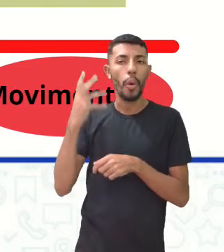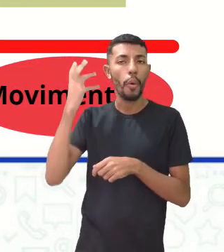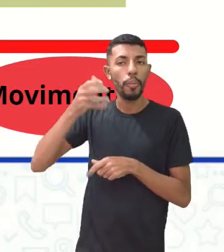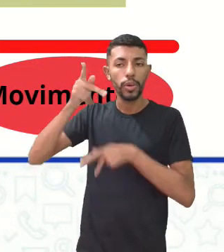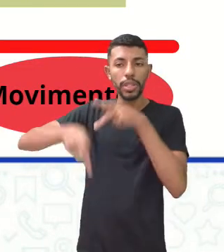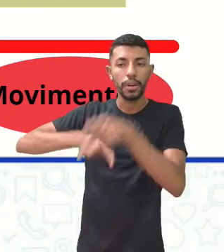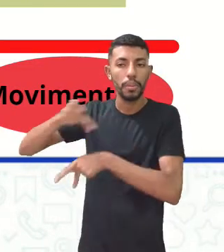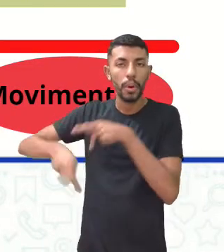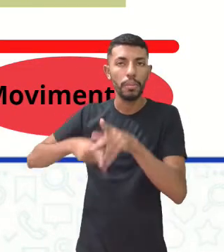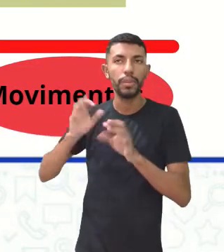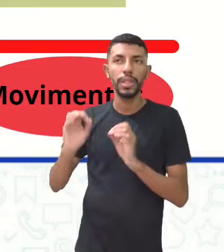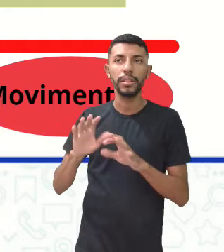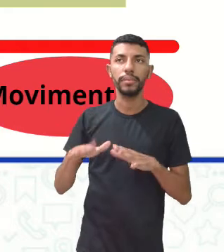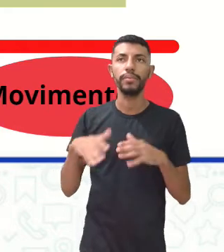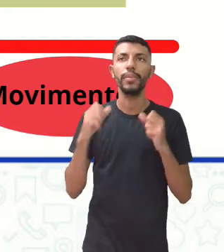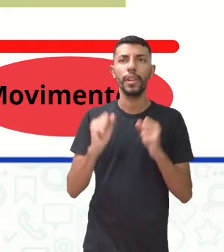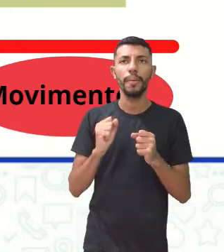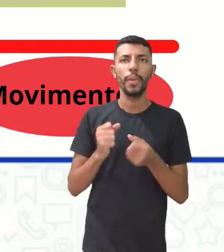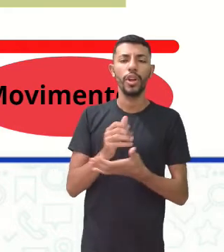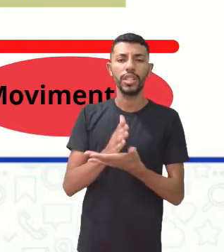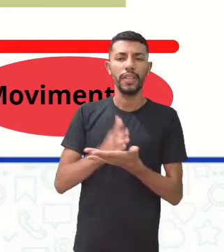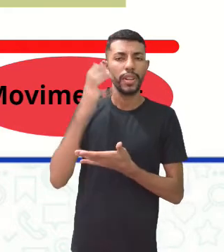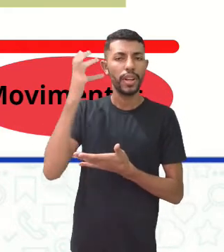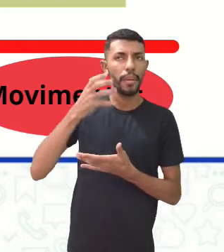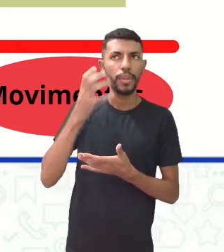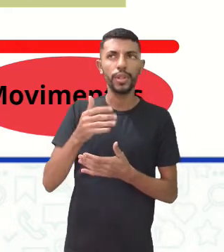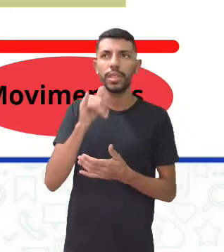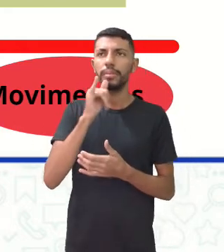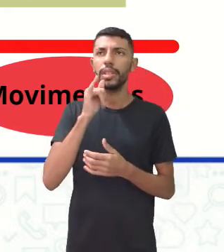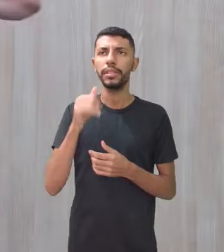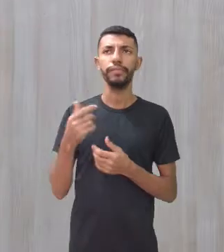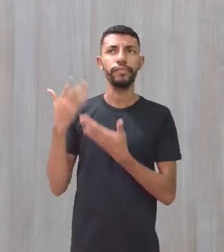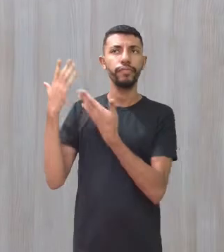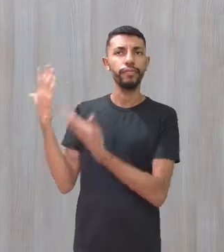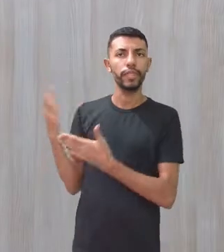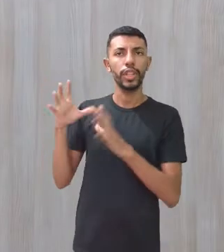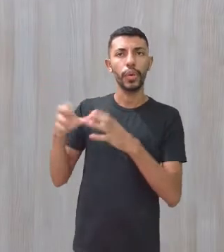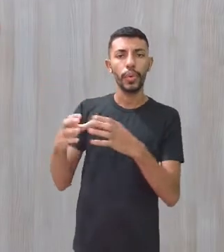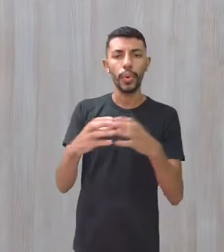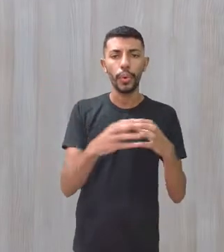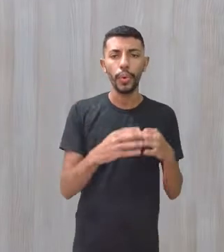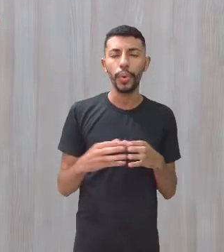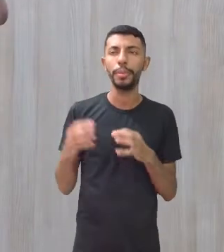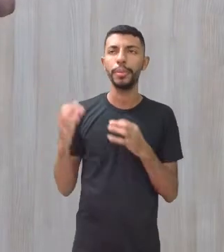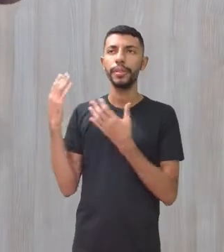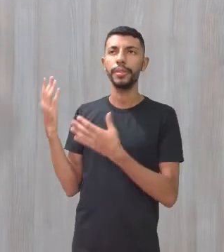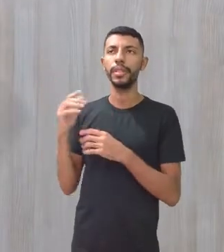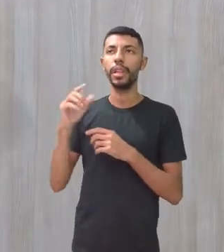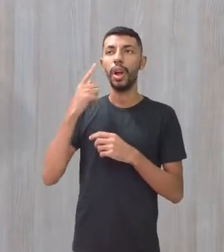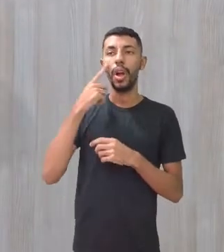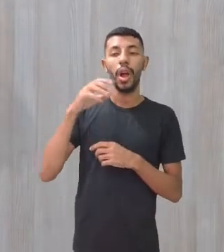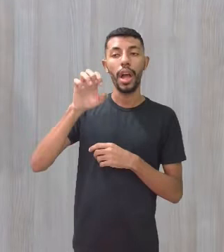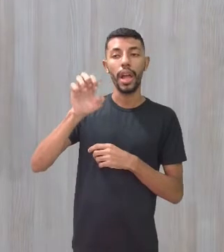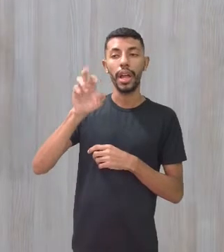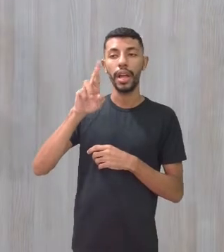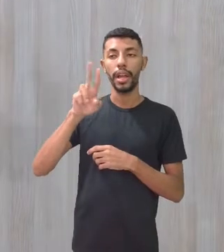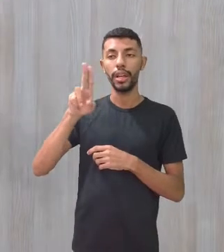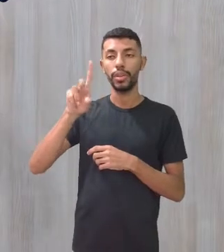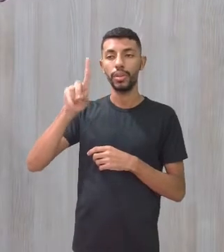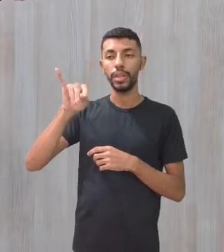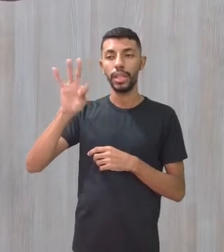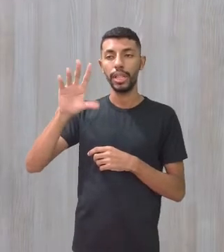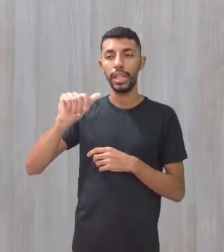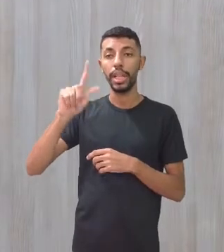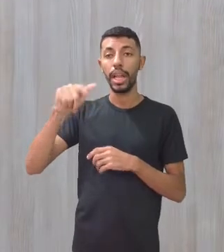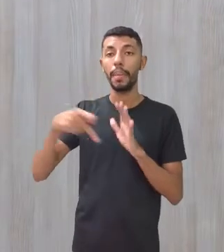nesses 2 grupos. Dividir a música toda em 2 grupos. A erudita e a popular. A erudita é aquela música feita pelos músicos,